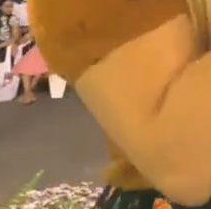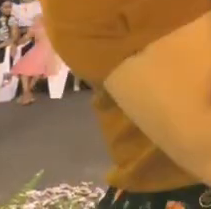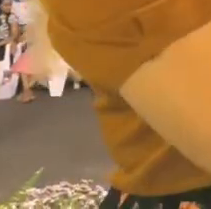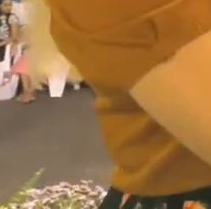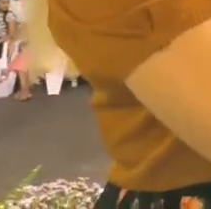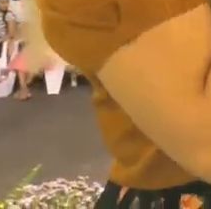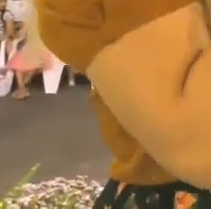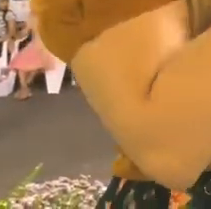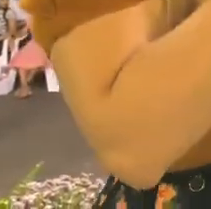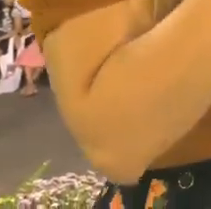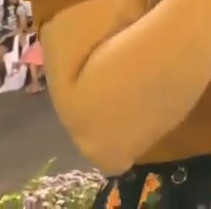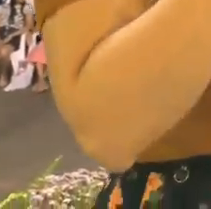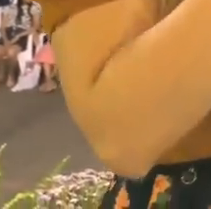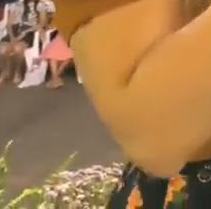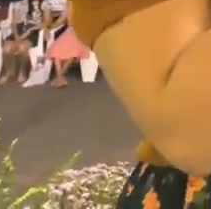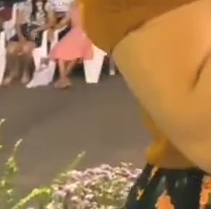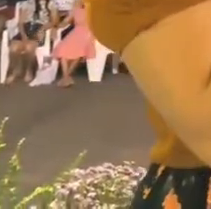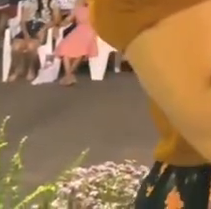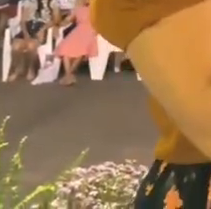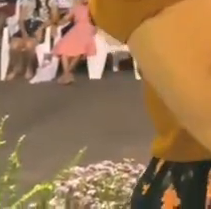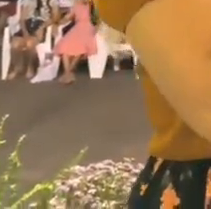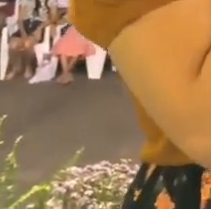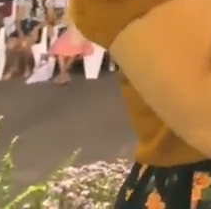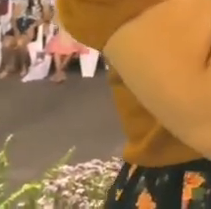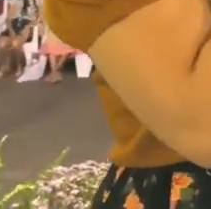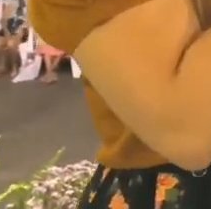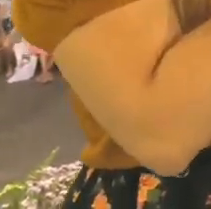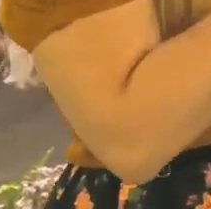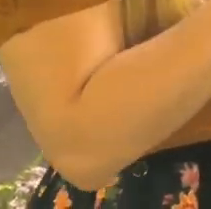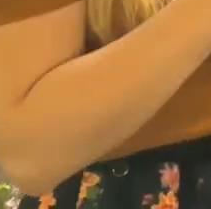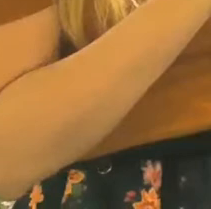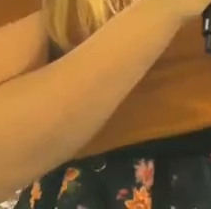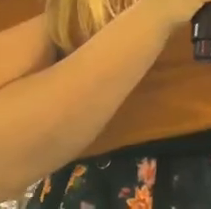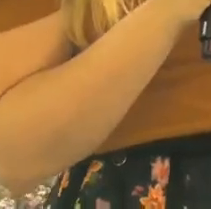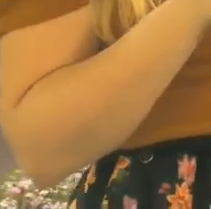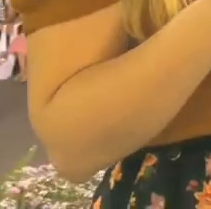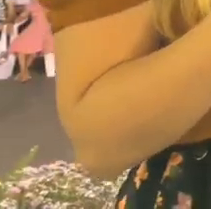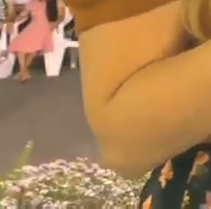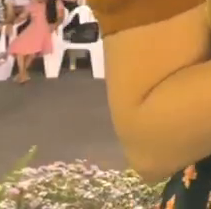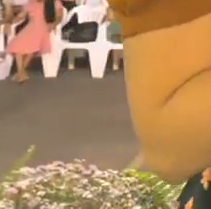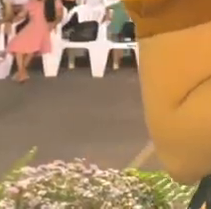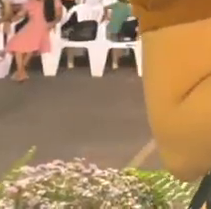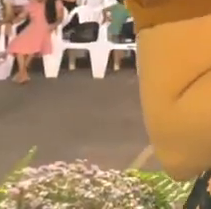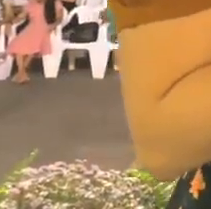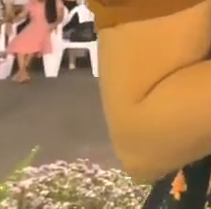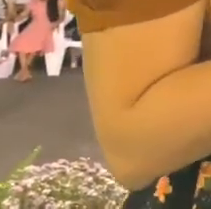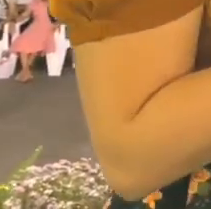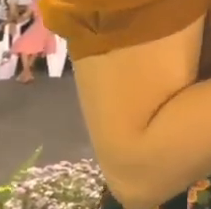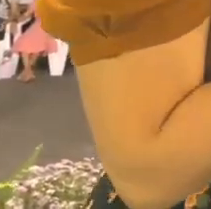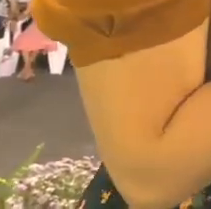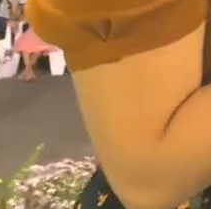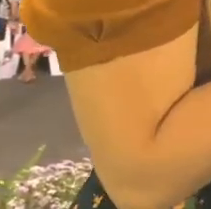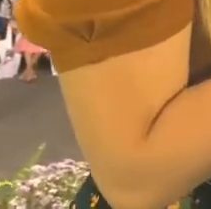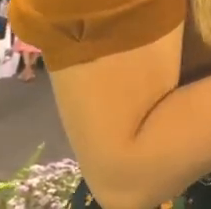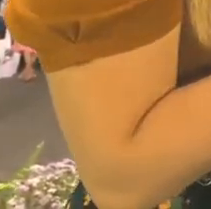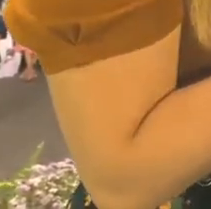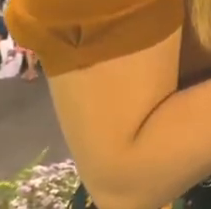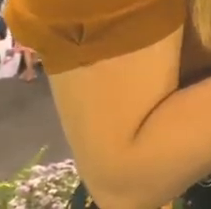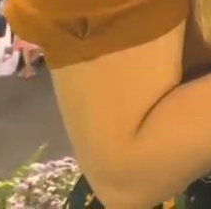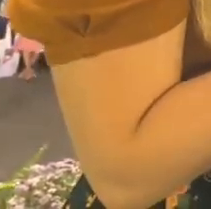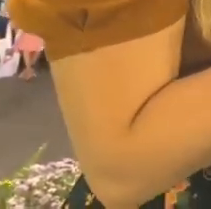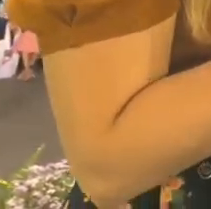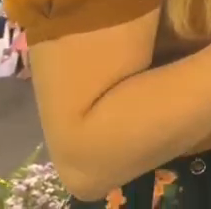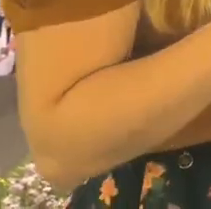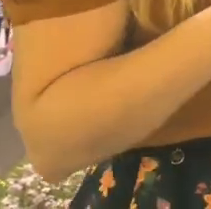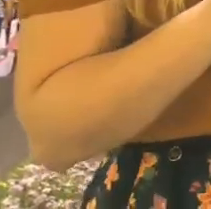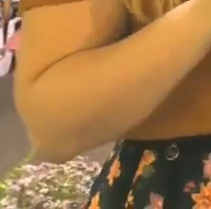daqui tá assistindo ou seja alcançamos muito longe Então olha só compartilha a gente pega esse link do YouTube